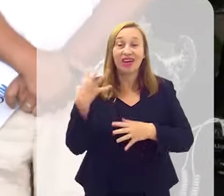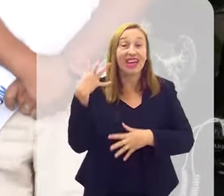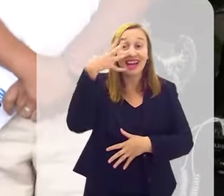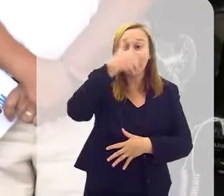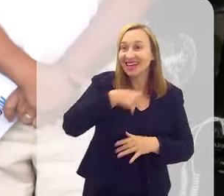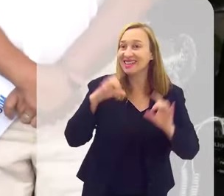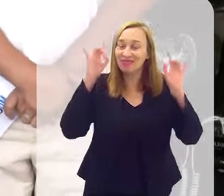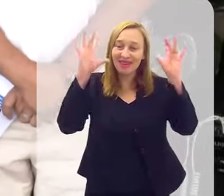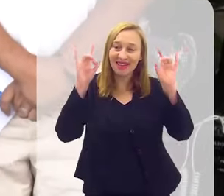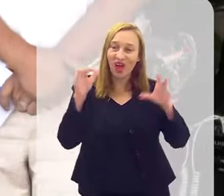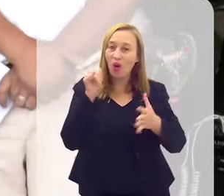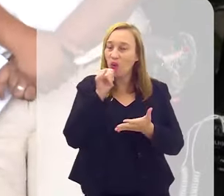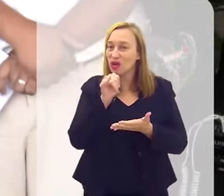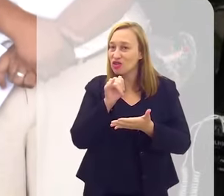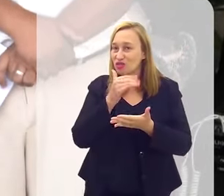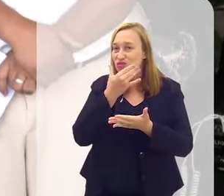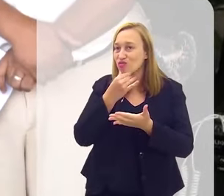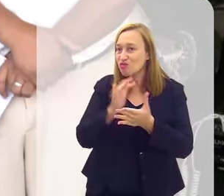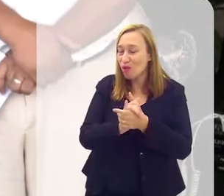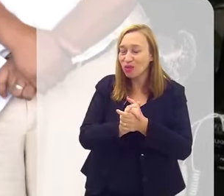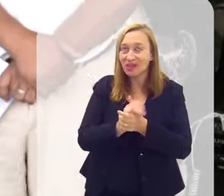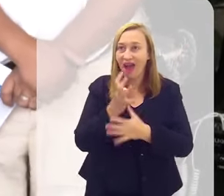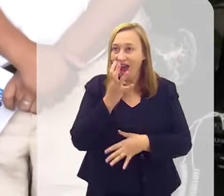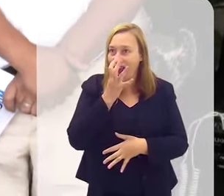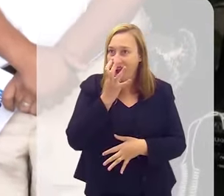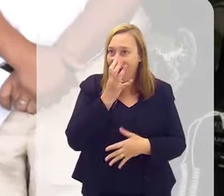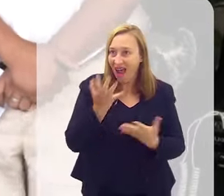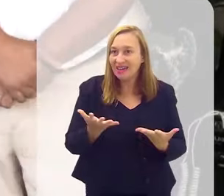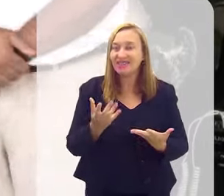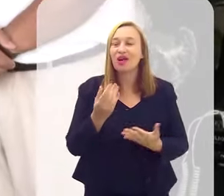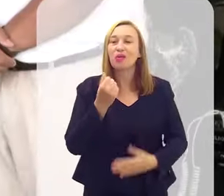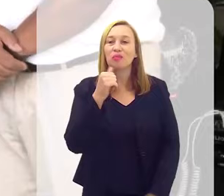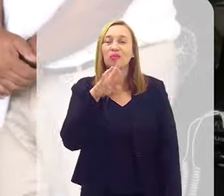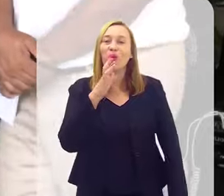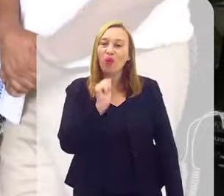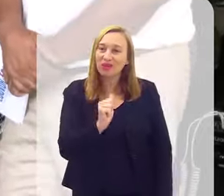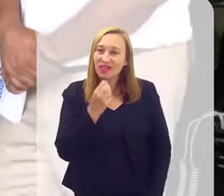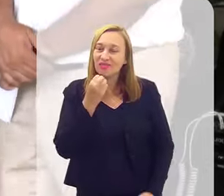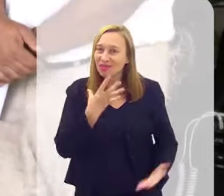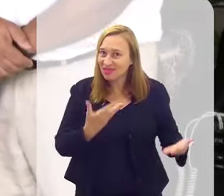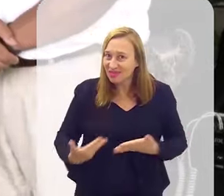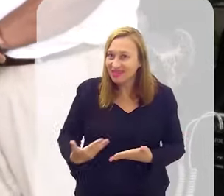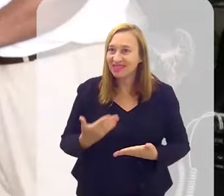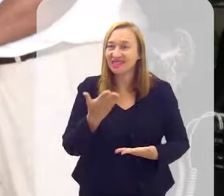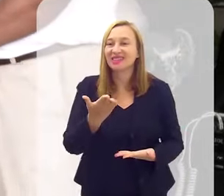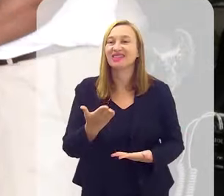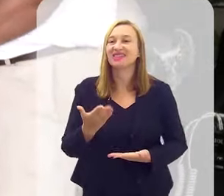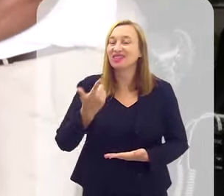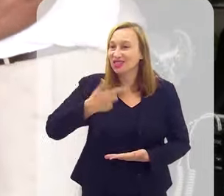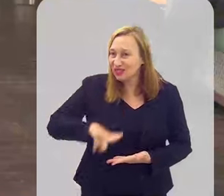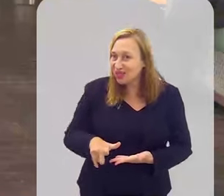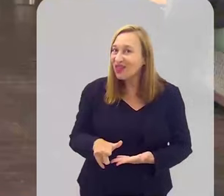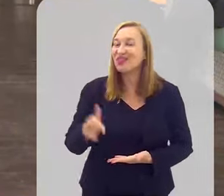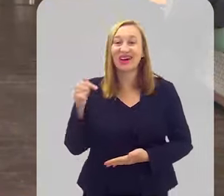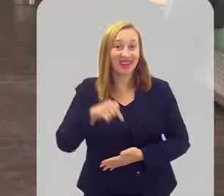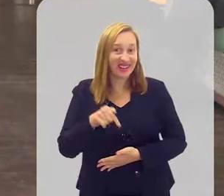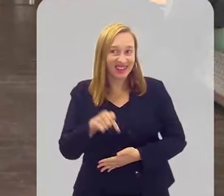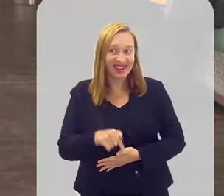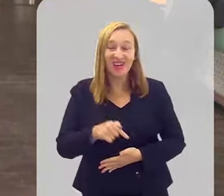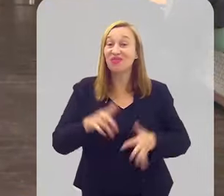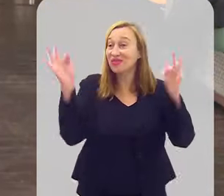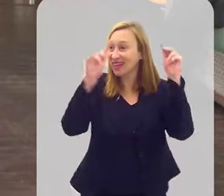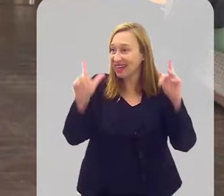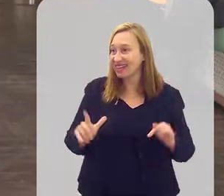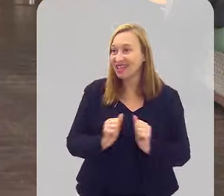linda especial maridão tá todo besta e todo bobo prazer Bruna prazer mais uma vez aqui mais uma